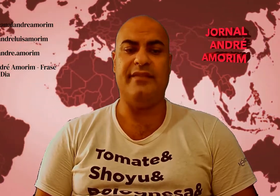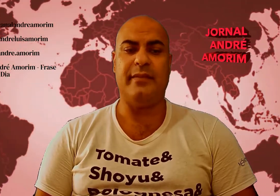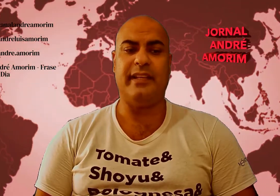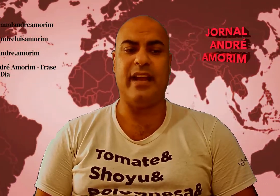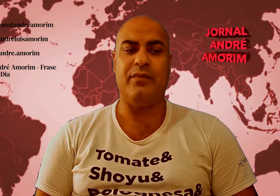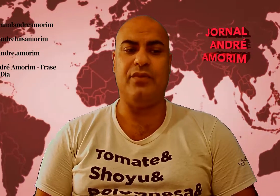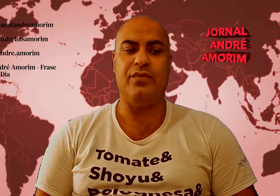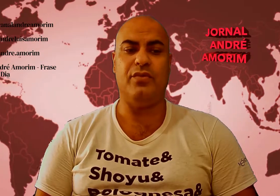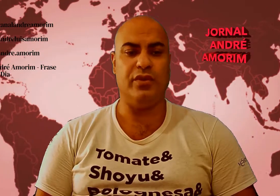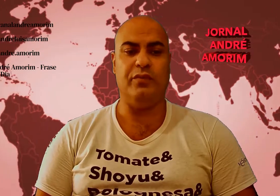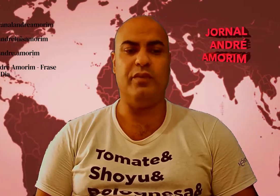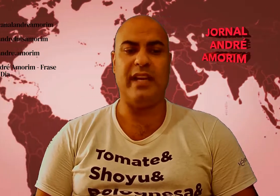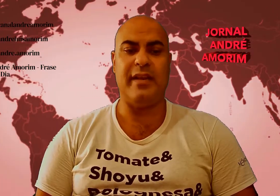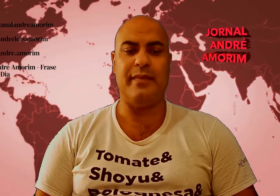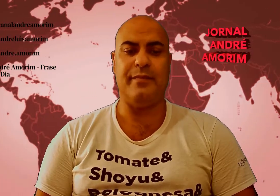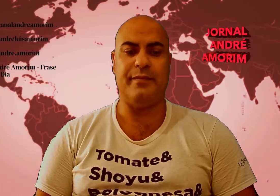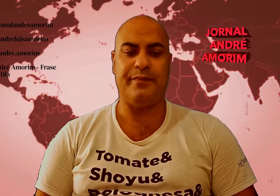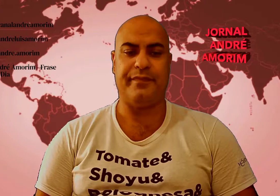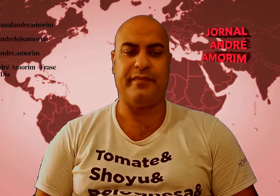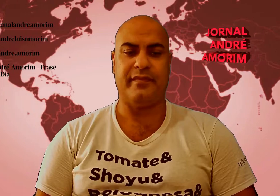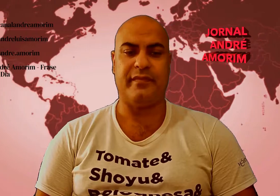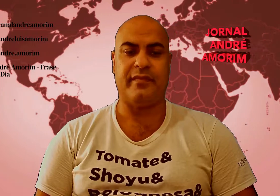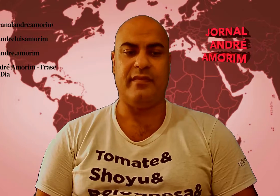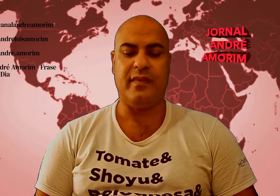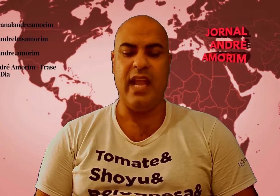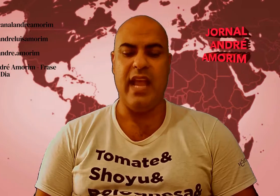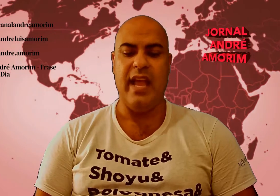que ela vai brilhar muito. Torço muito para a Gabi.